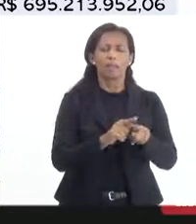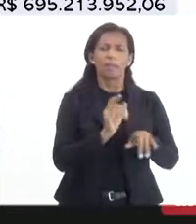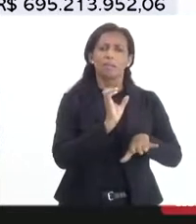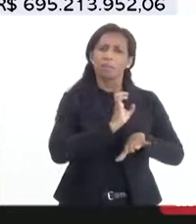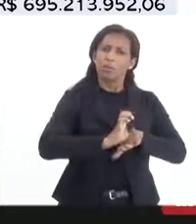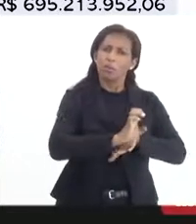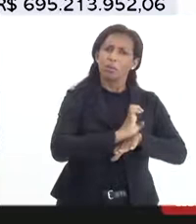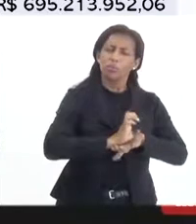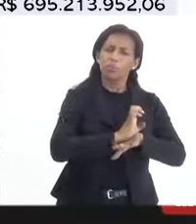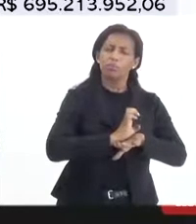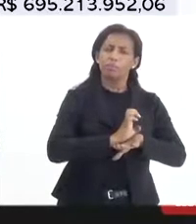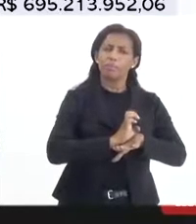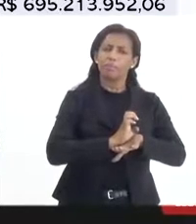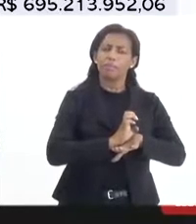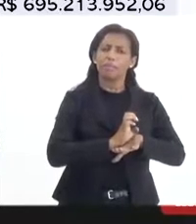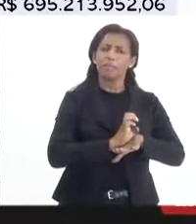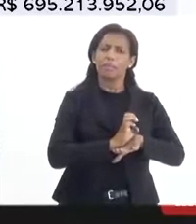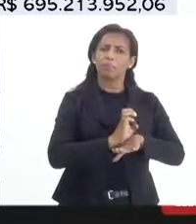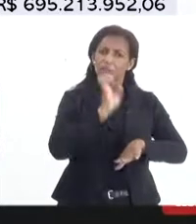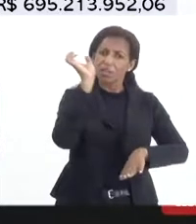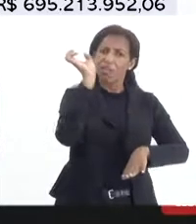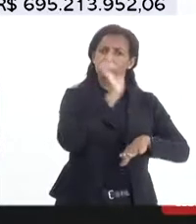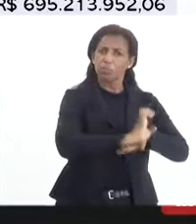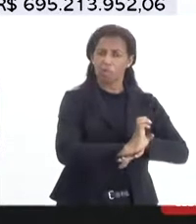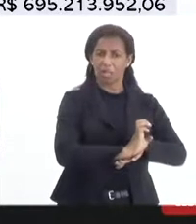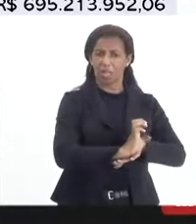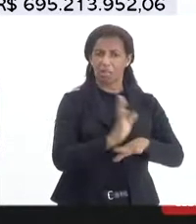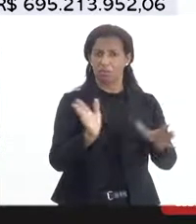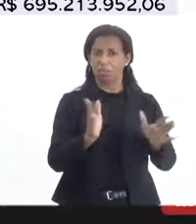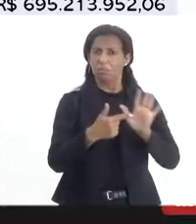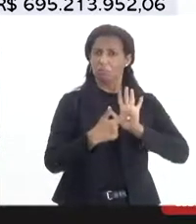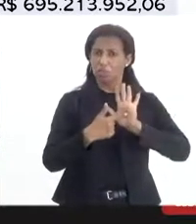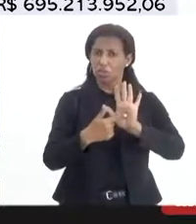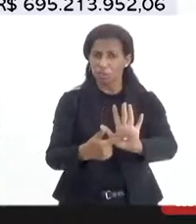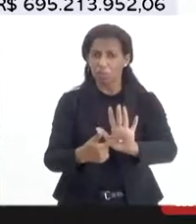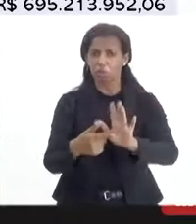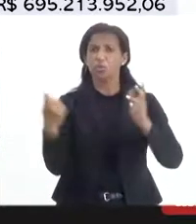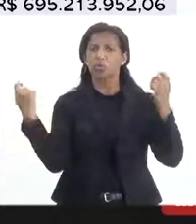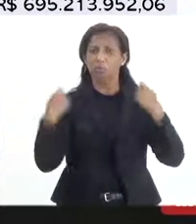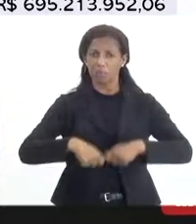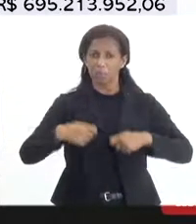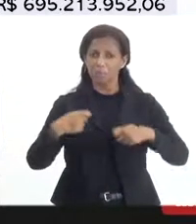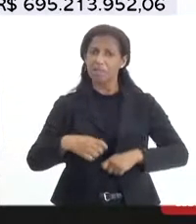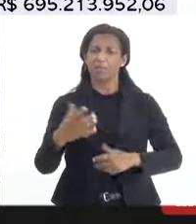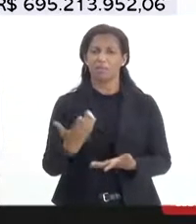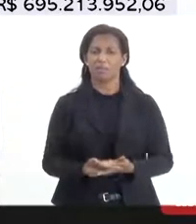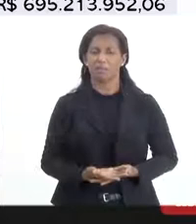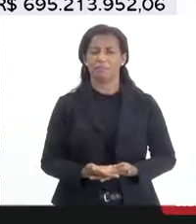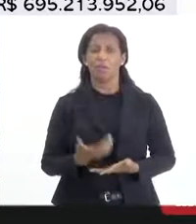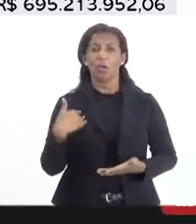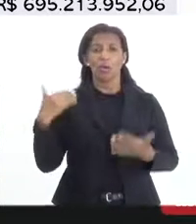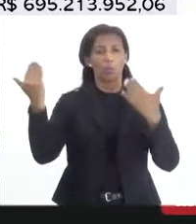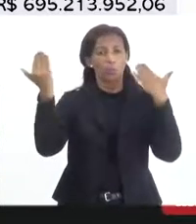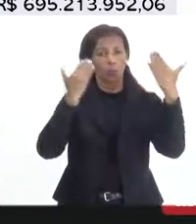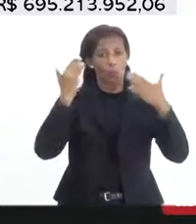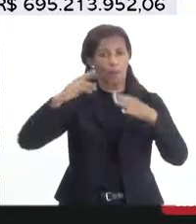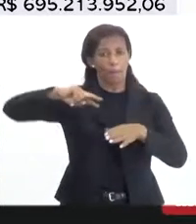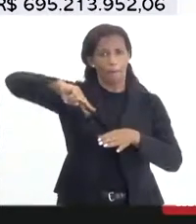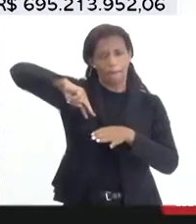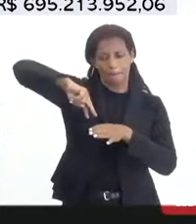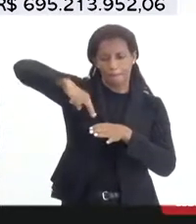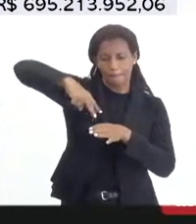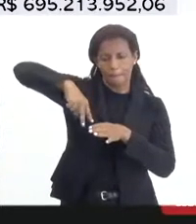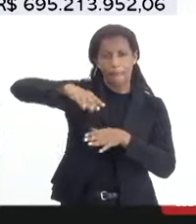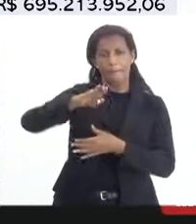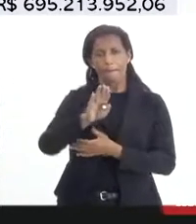empresa fala que não aderiu à tese. Mas, poxa, ela já mostrou, tem julgamentos nesse sentido. Com relação às brocas que foi falado